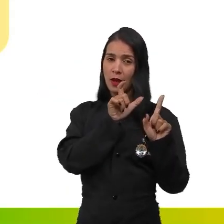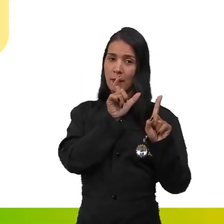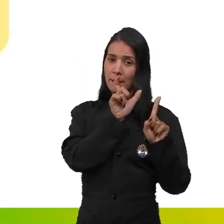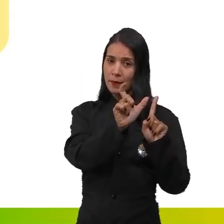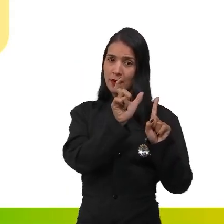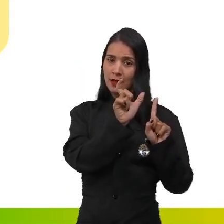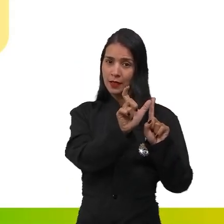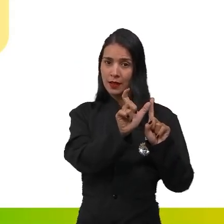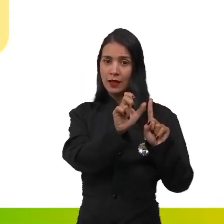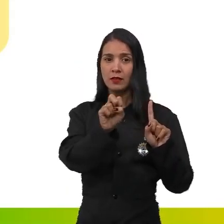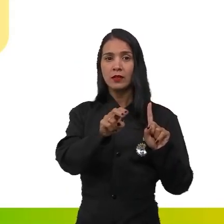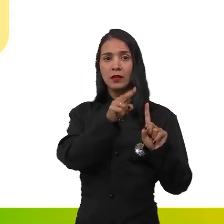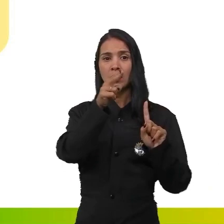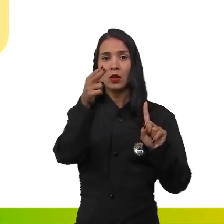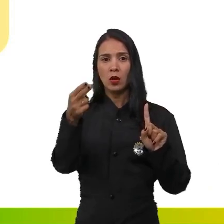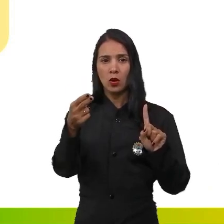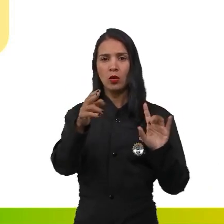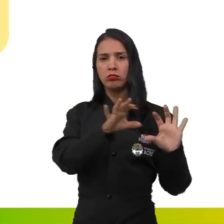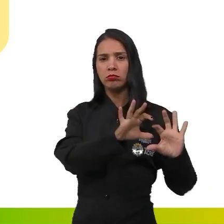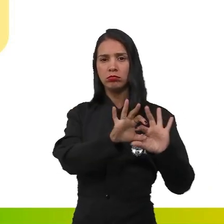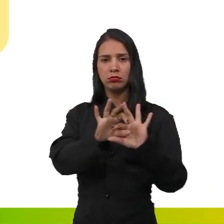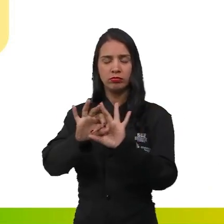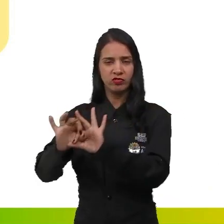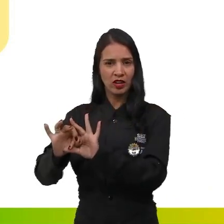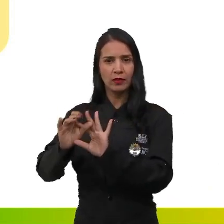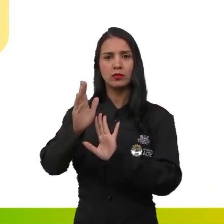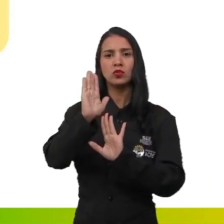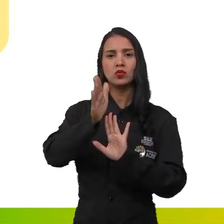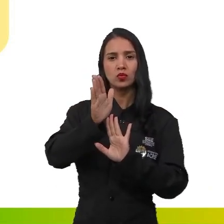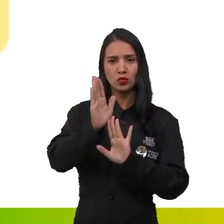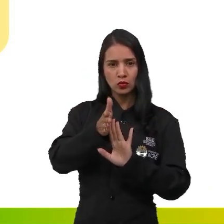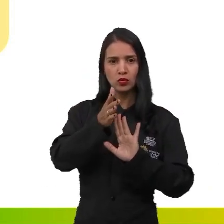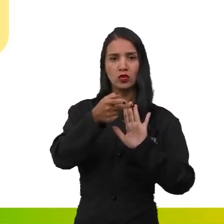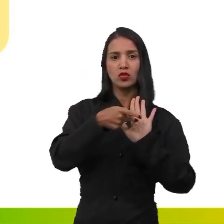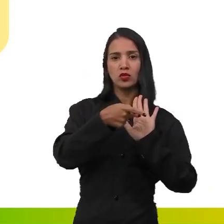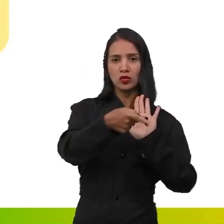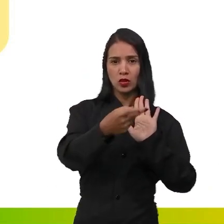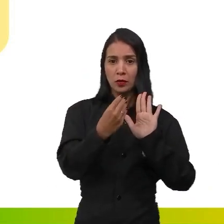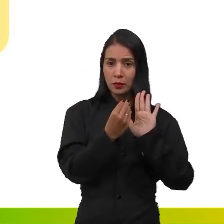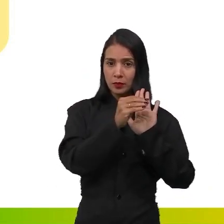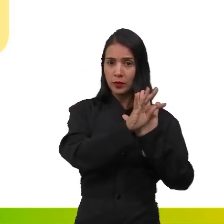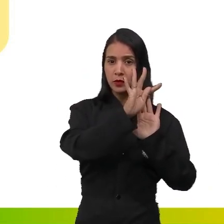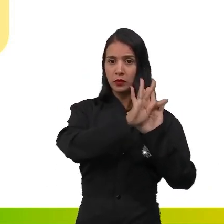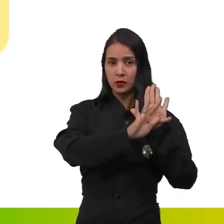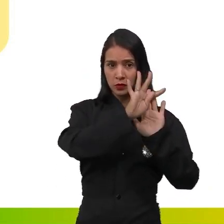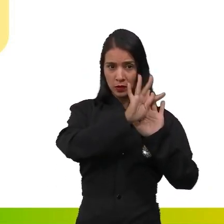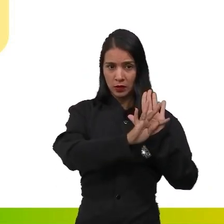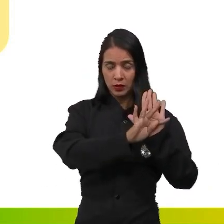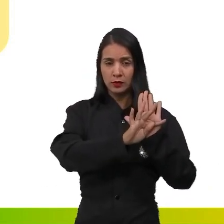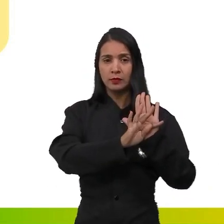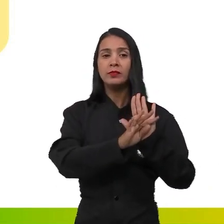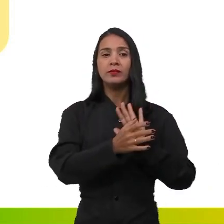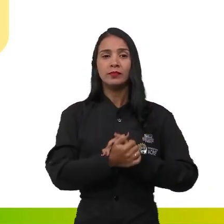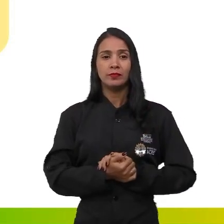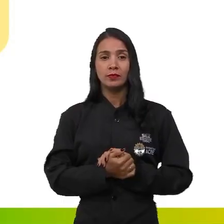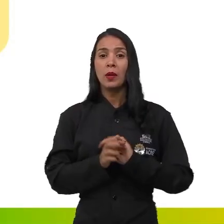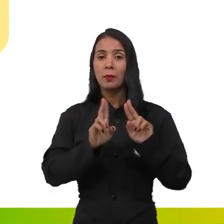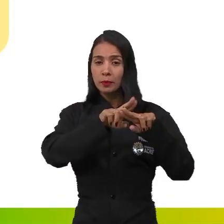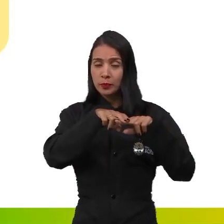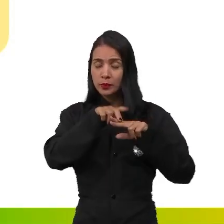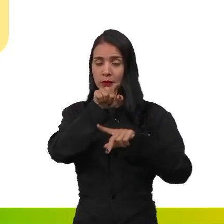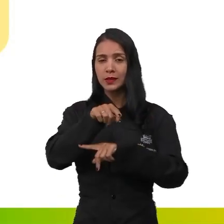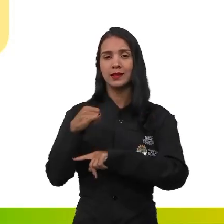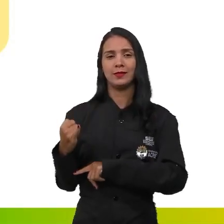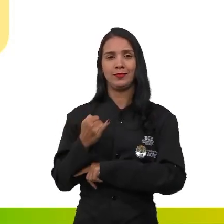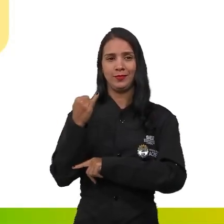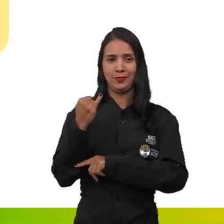já foram mencionadas aí no discurso ou aí no meu texto escrito. Então, é importante justamente por conta